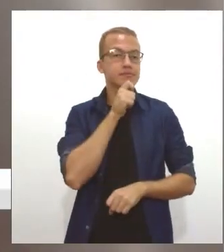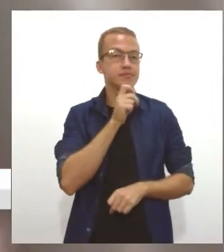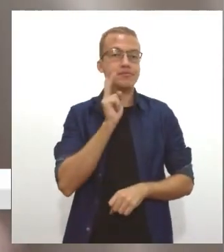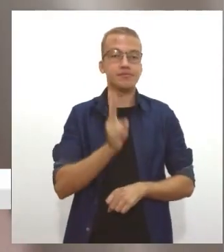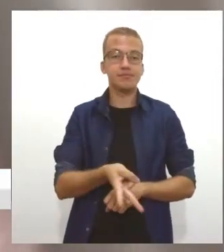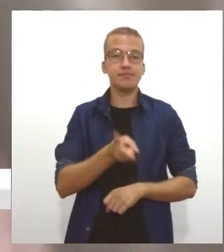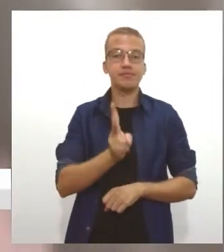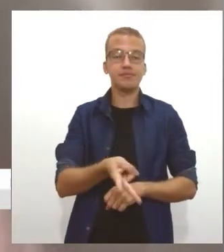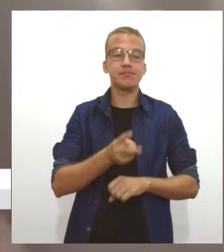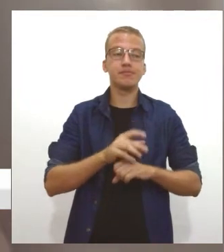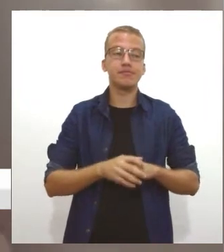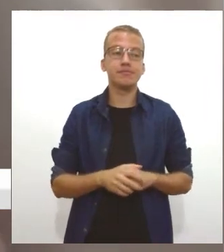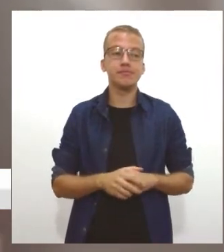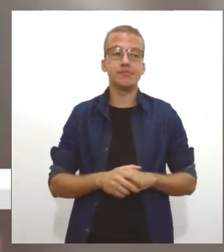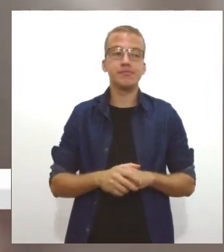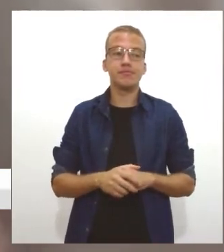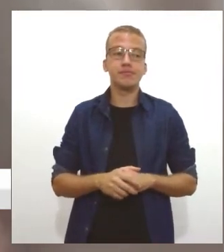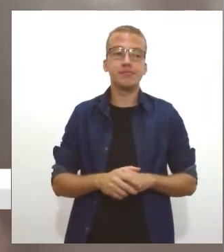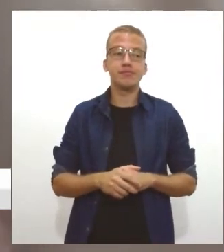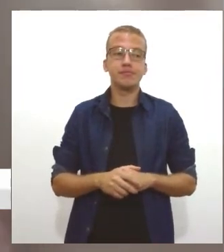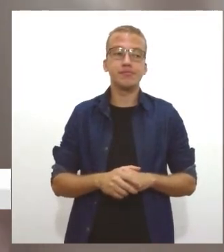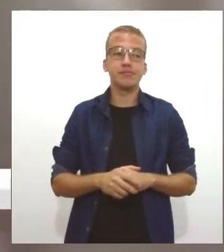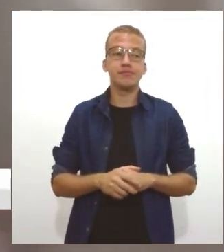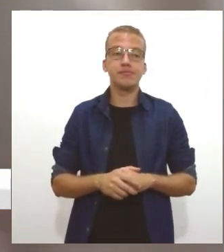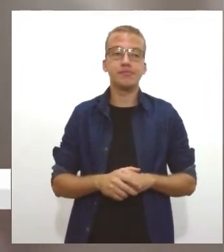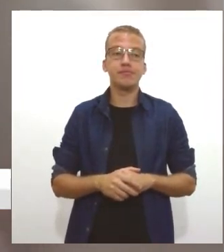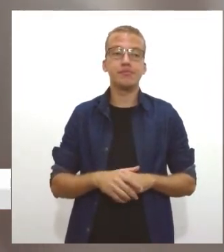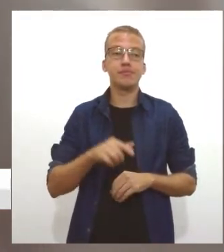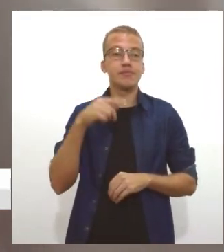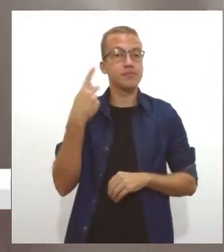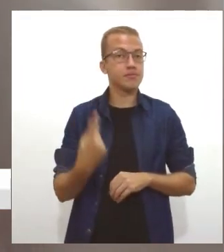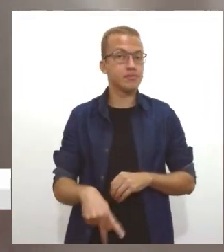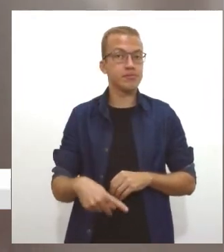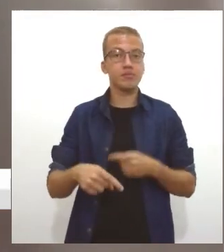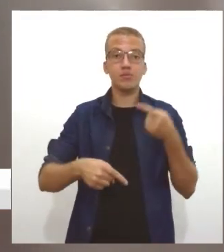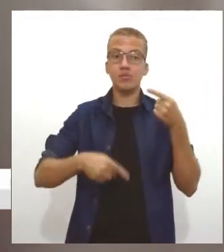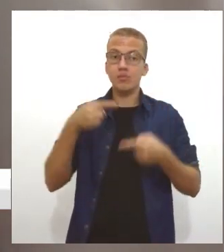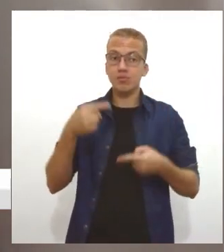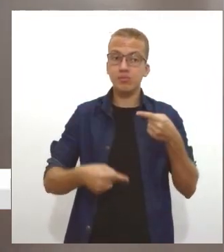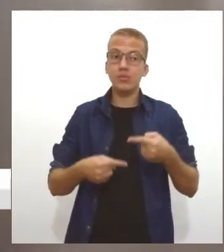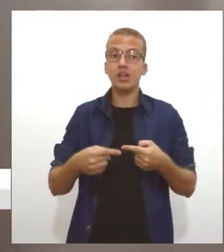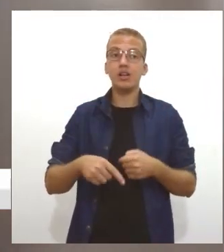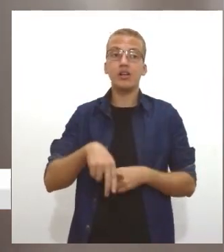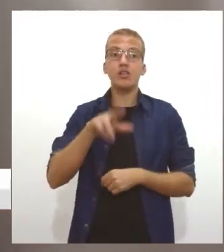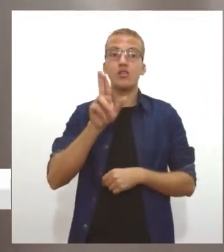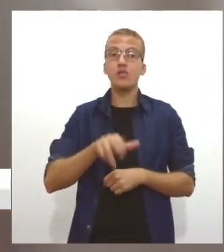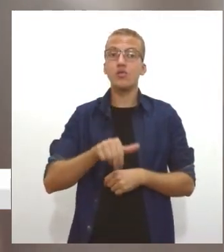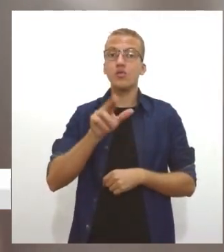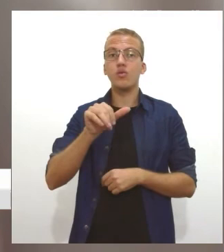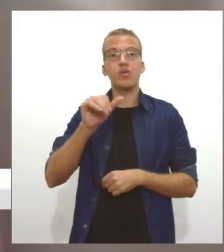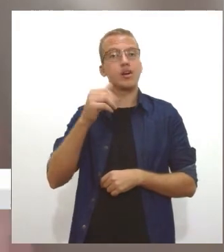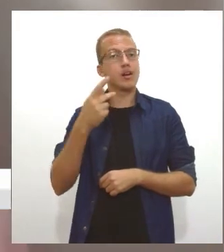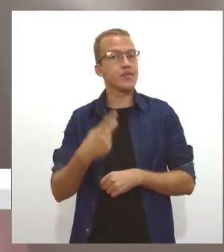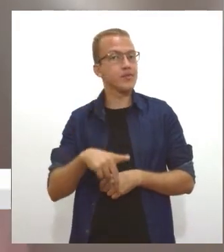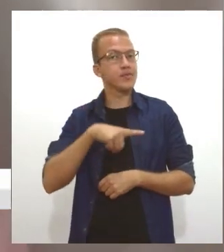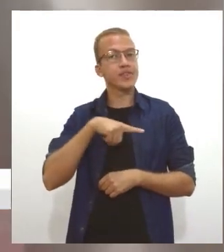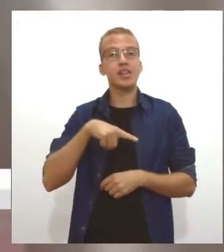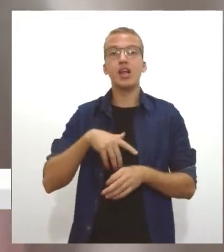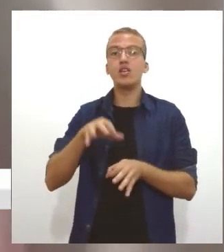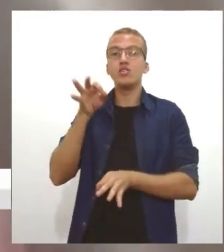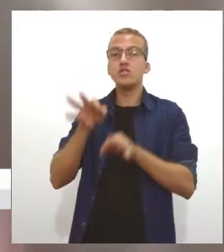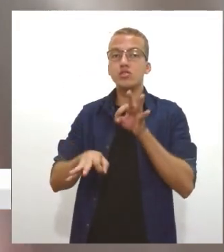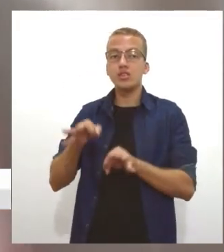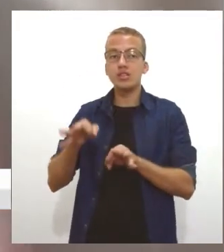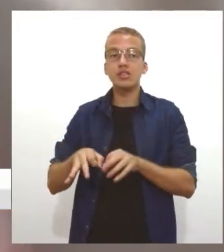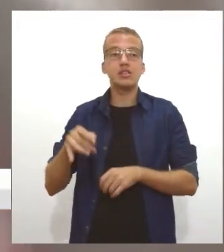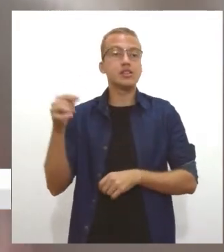Realmente, nós nunca houve a política de se existir o encaminhamento destas mulheres do judiciário para